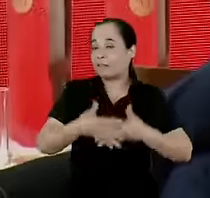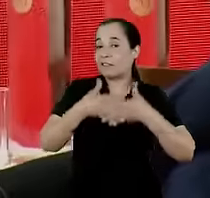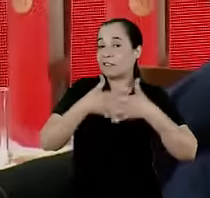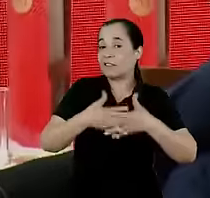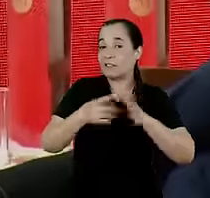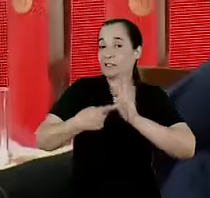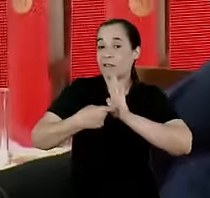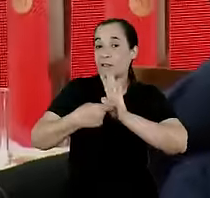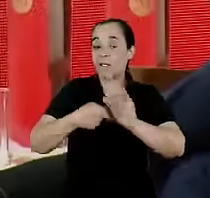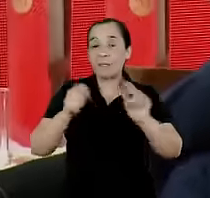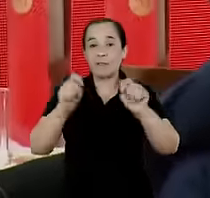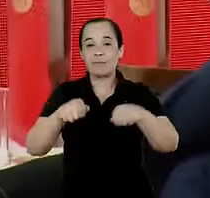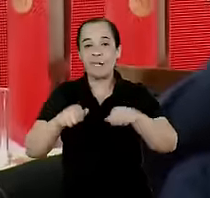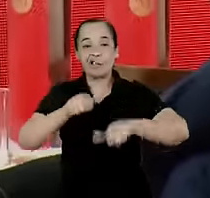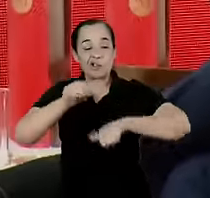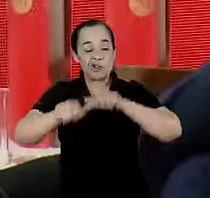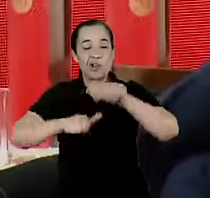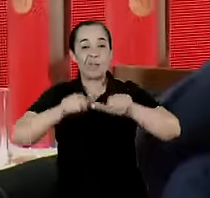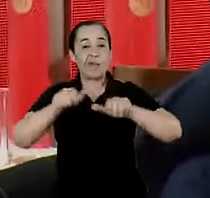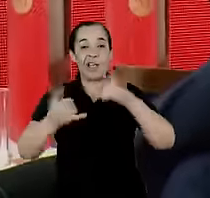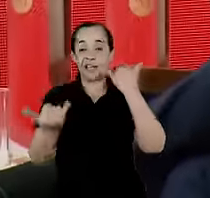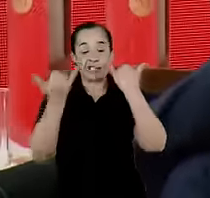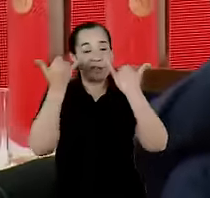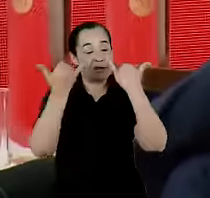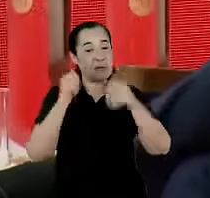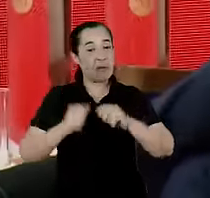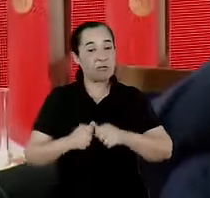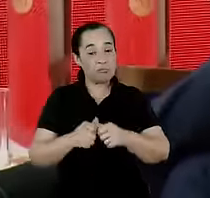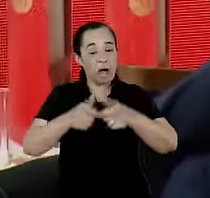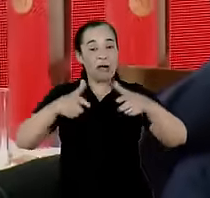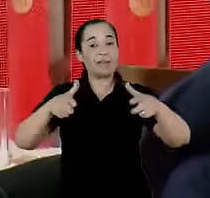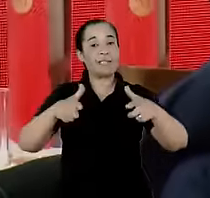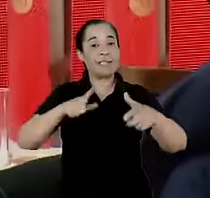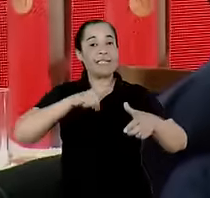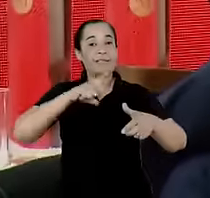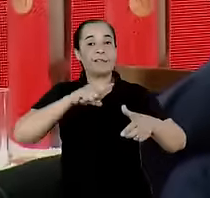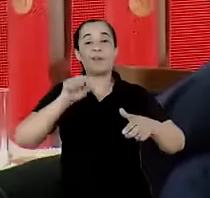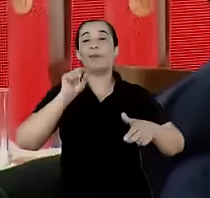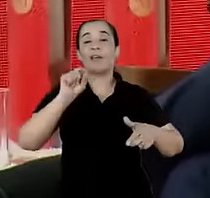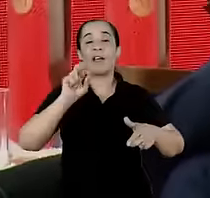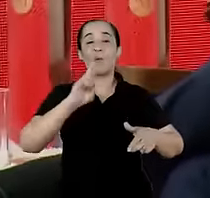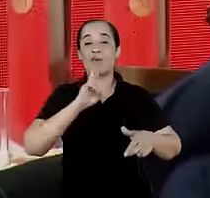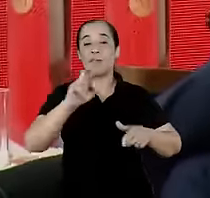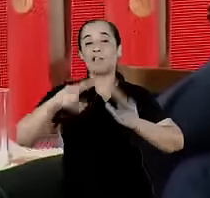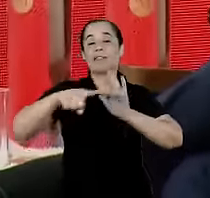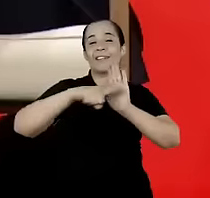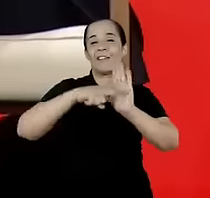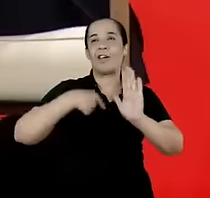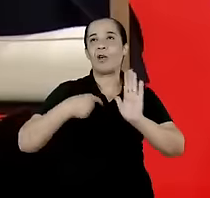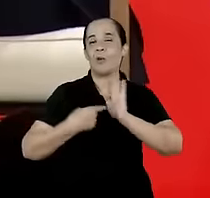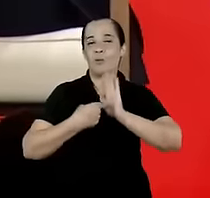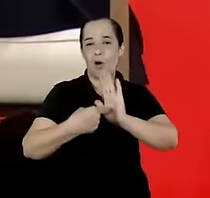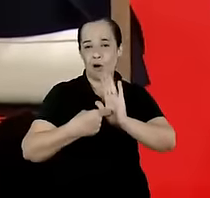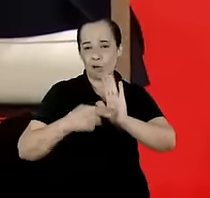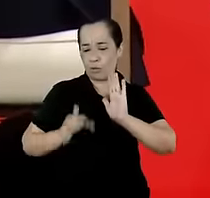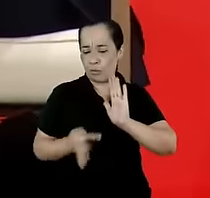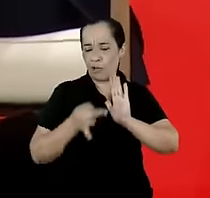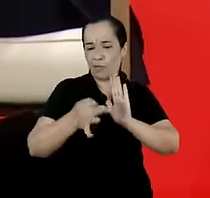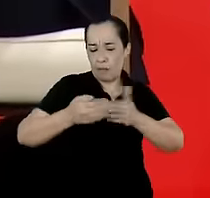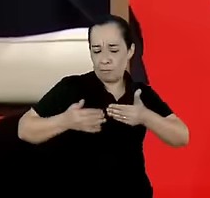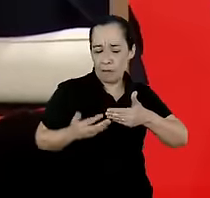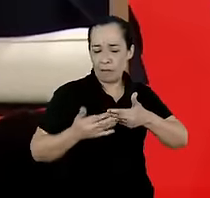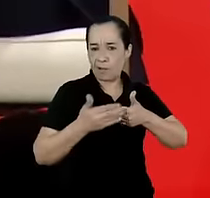você ter que trocar a sinalização é grande então você acaba tendo um valor esperado negativo que é se eu sinalizo o próximo passo depois tenho que mudar a